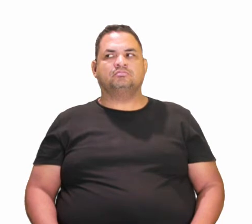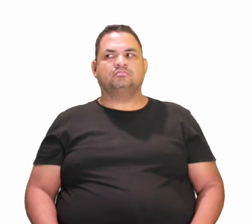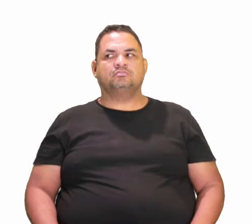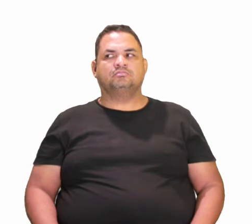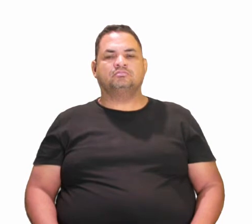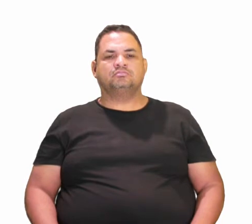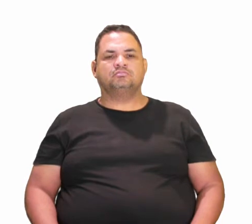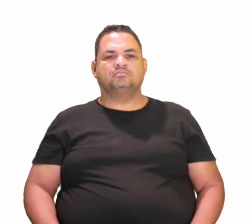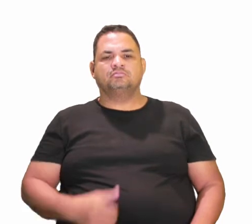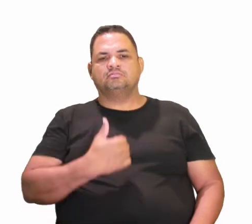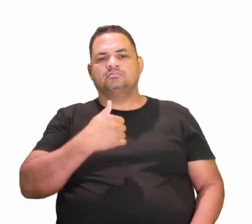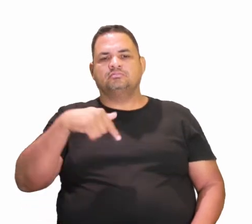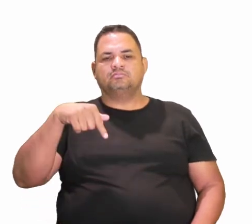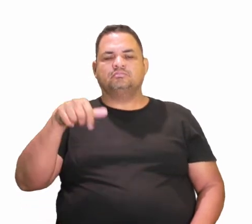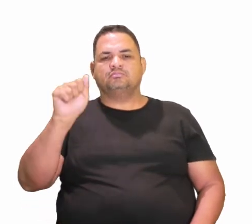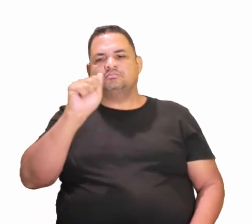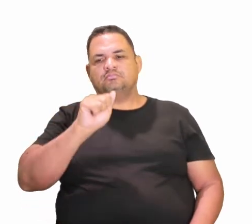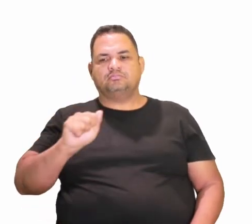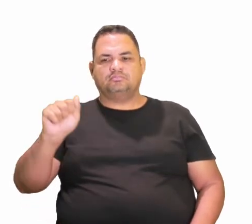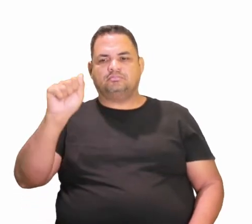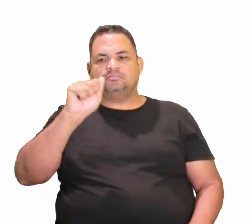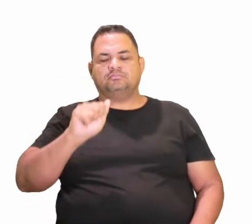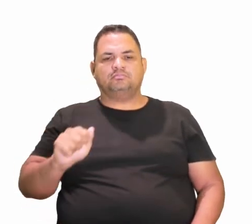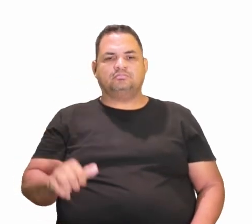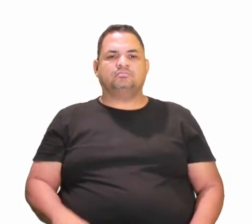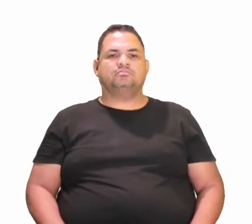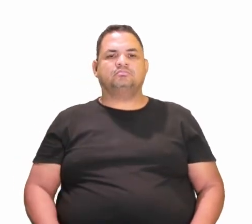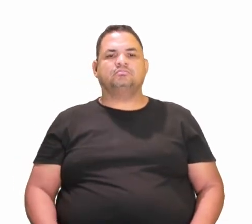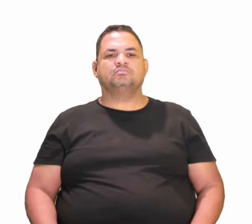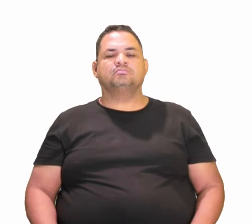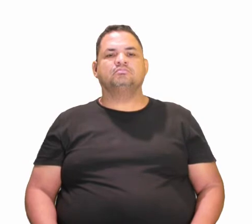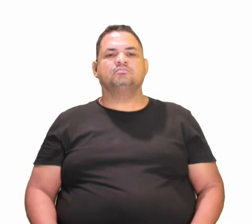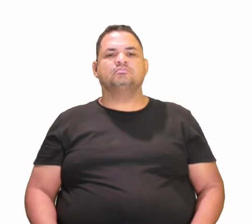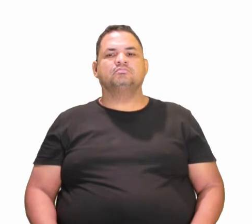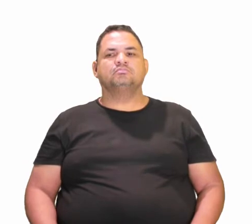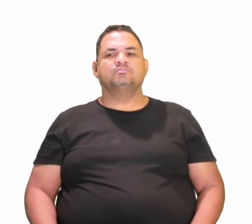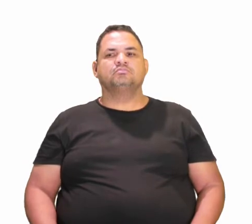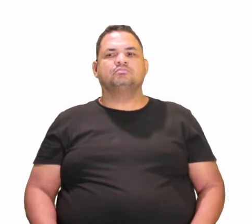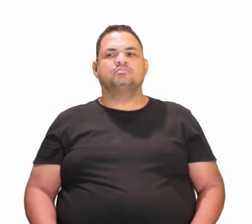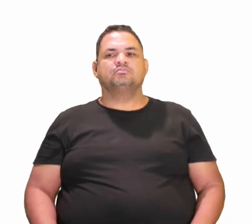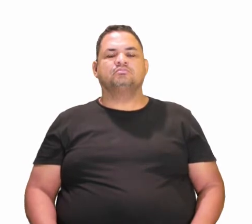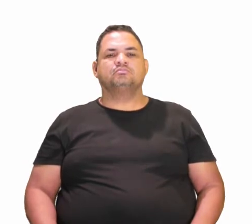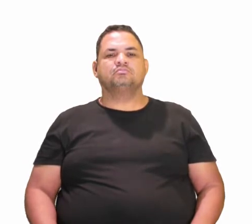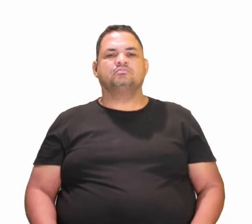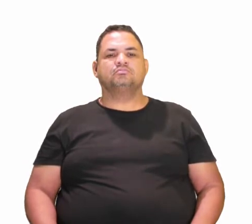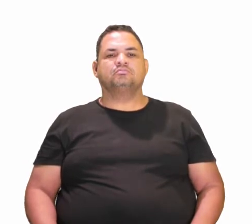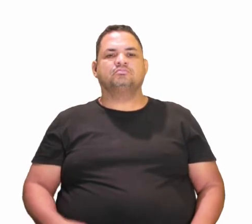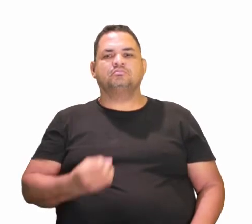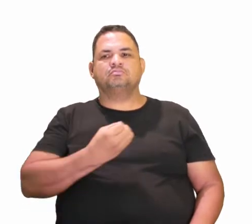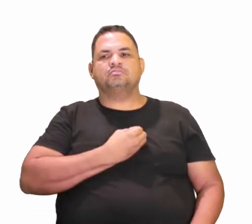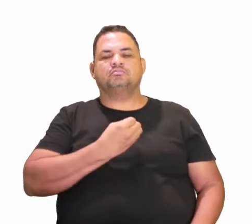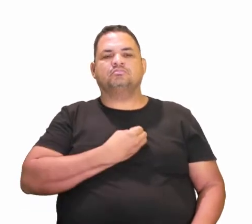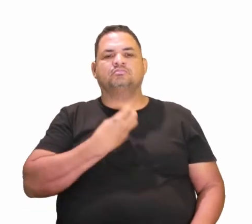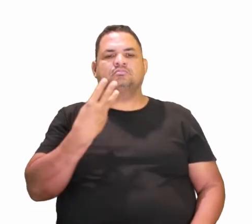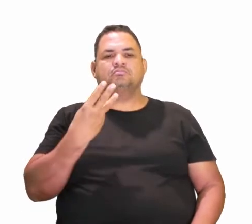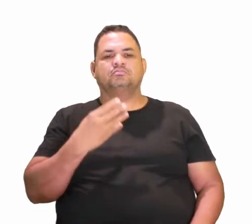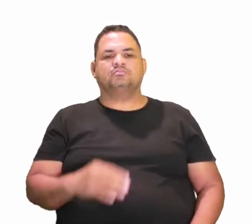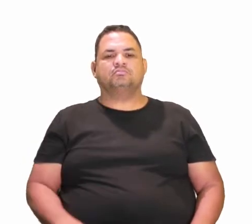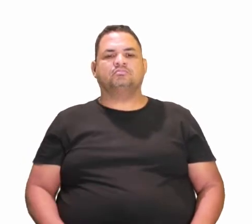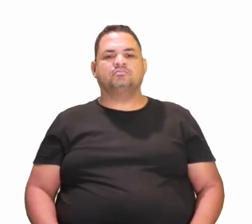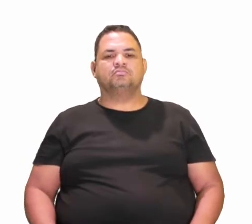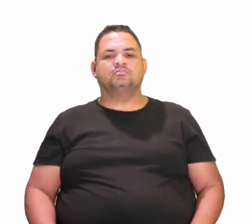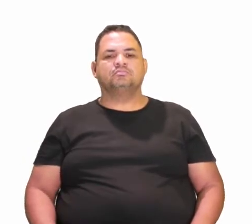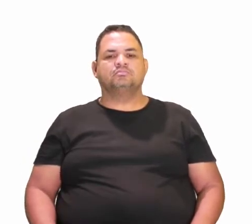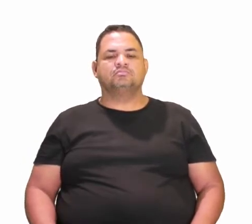em 17 de Agosto beleza seria mais corretinha questão 3 How old